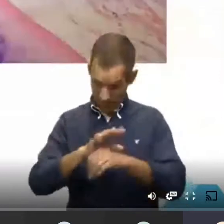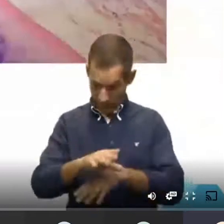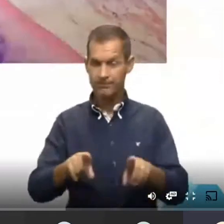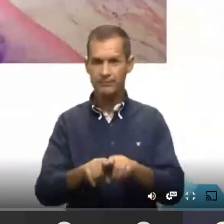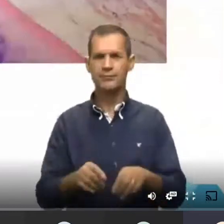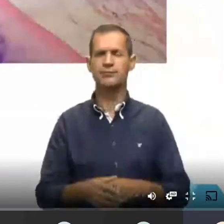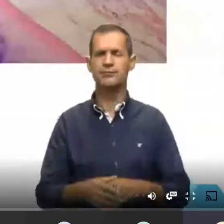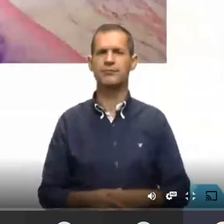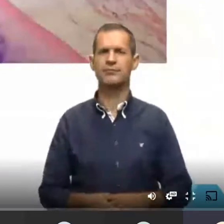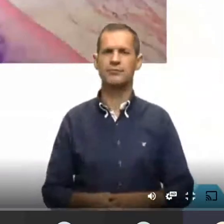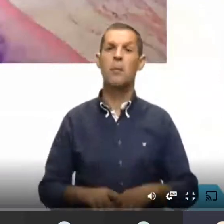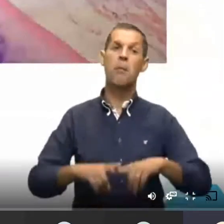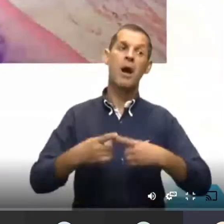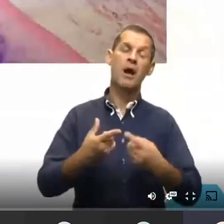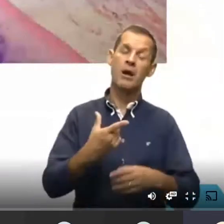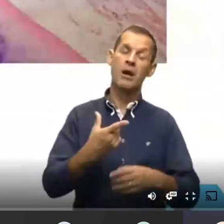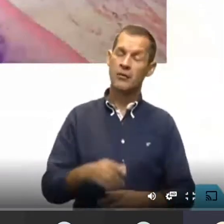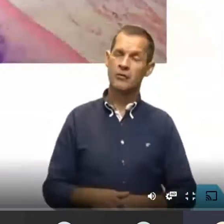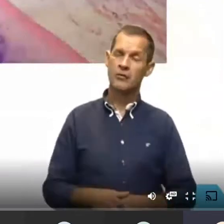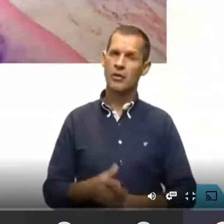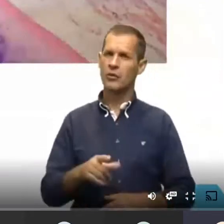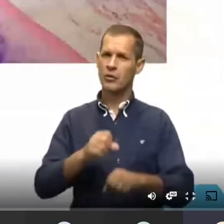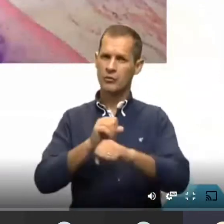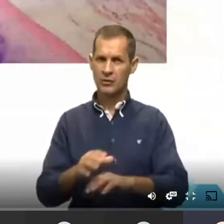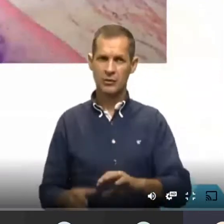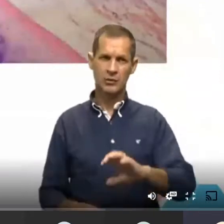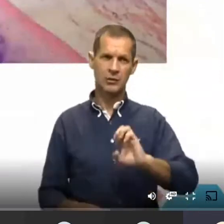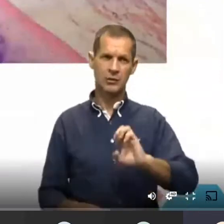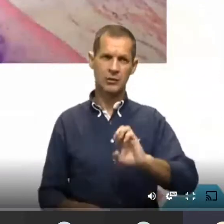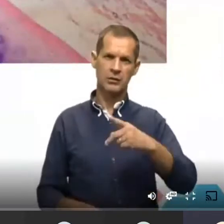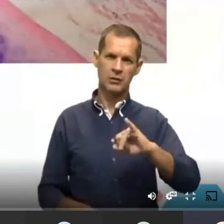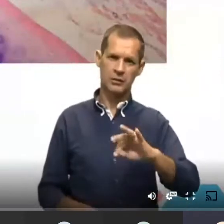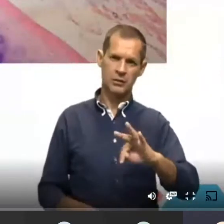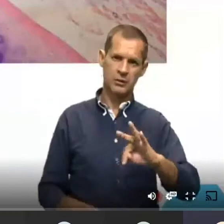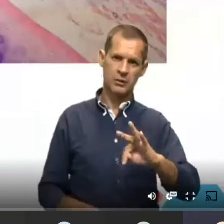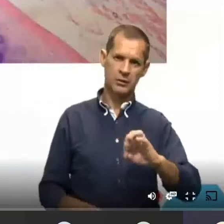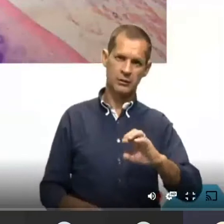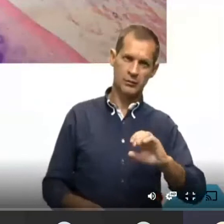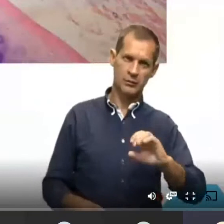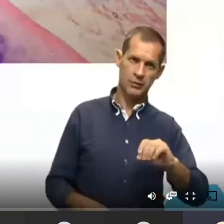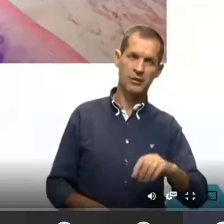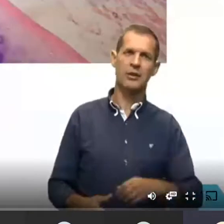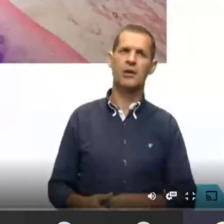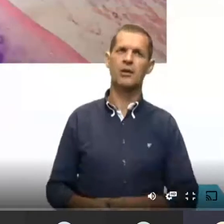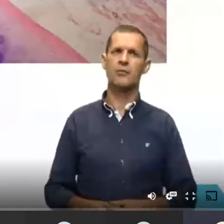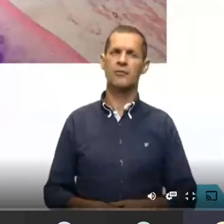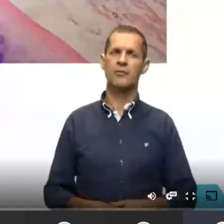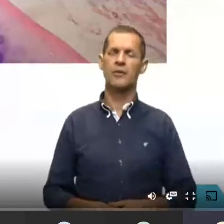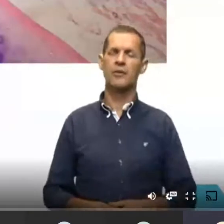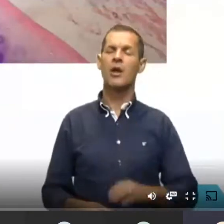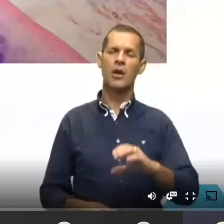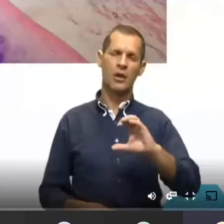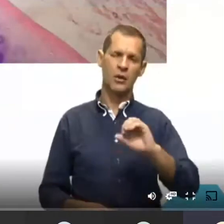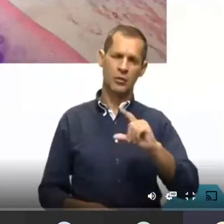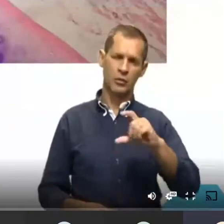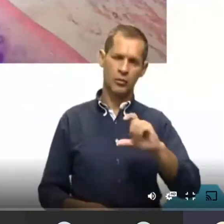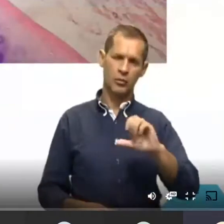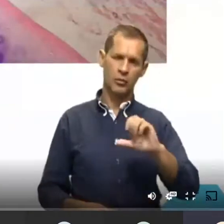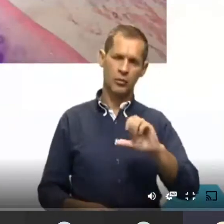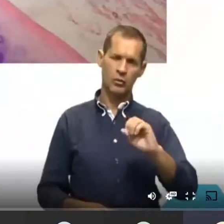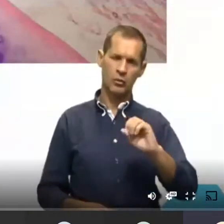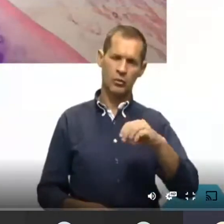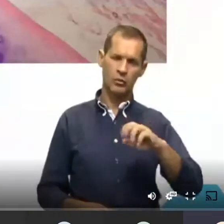Continuando, mais uma vez, a lâmina do epitélio pseudoestratificado colunar ciliado,